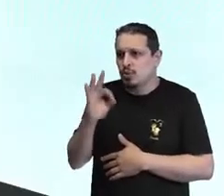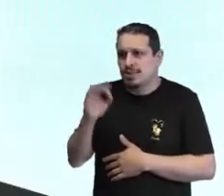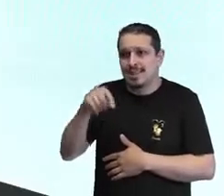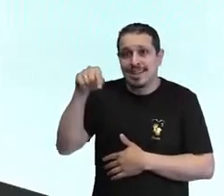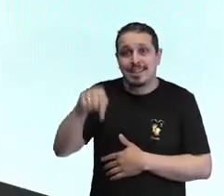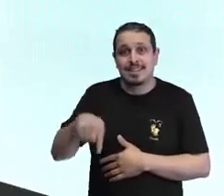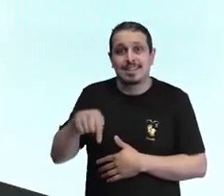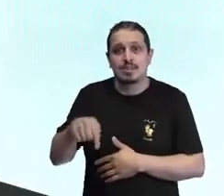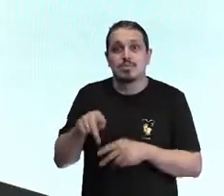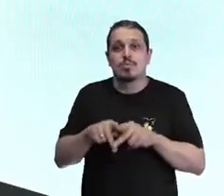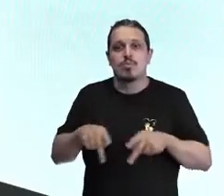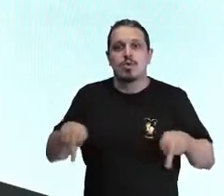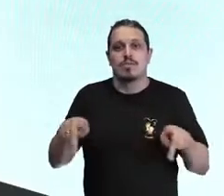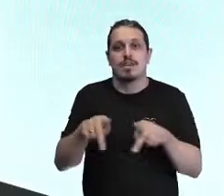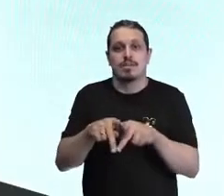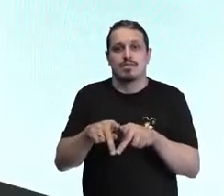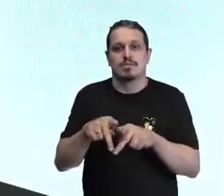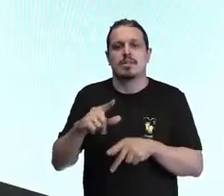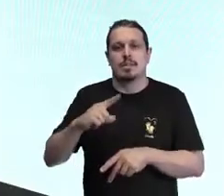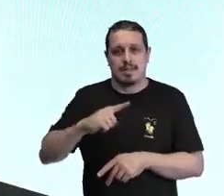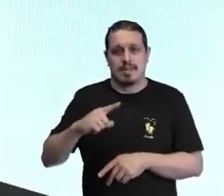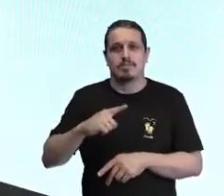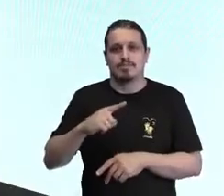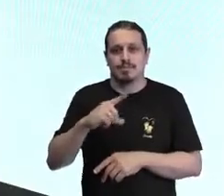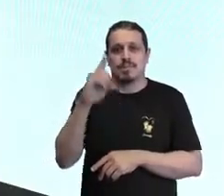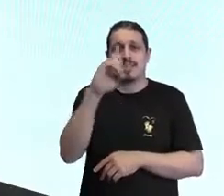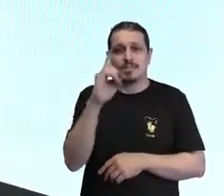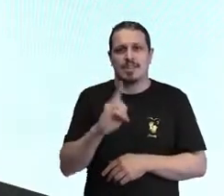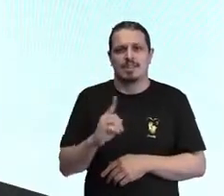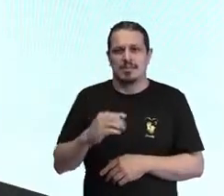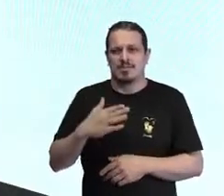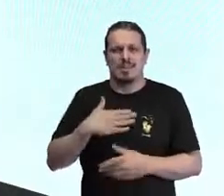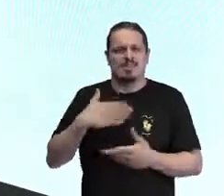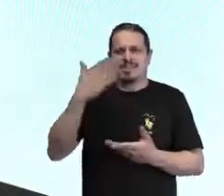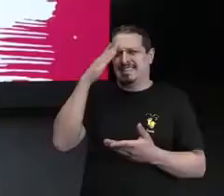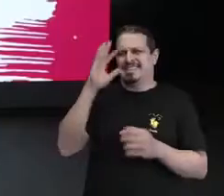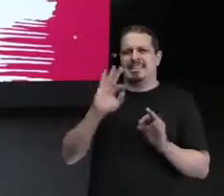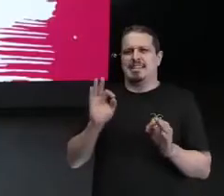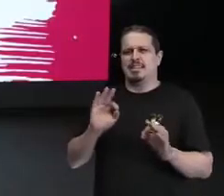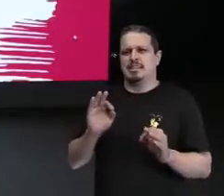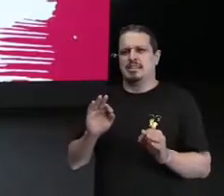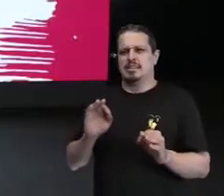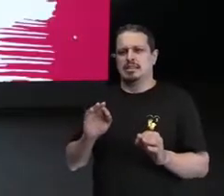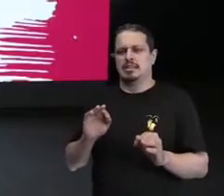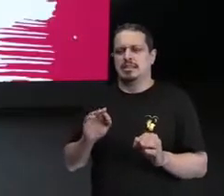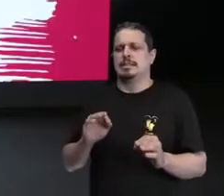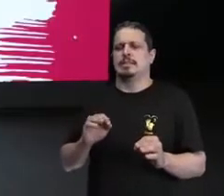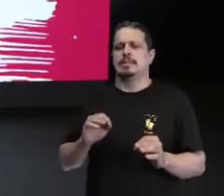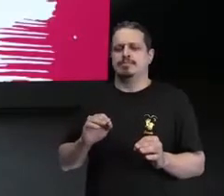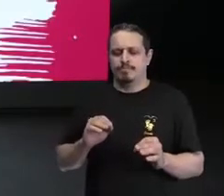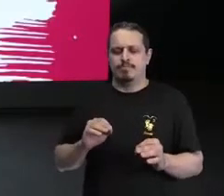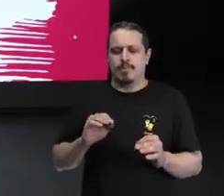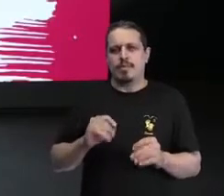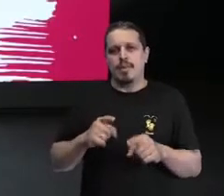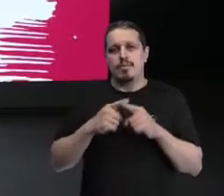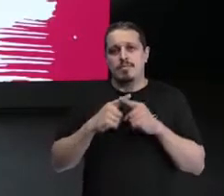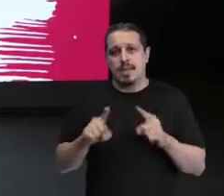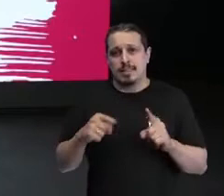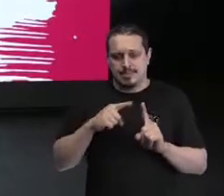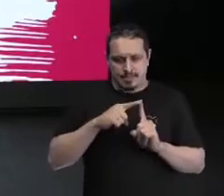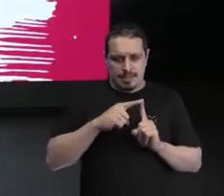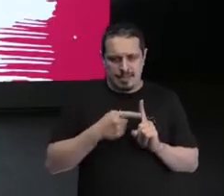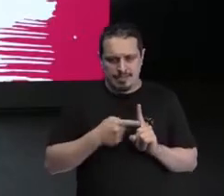de deficiência, eu não tinha ideia disso naquela época. E quando eu engravidei do Theo, eu não